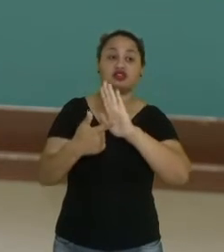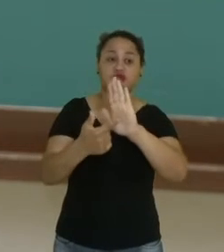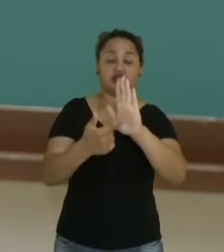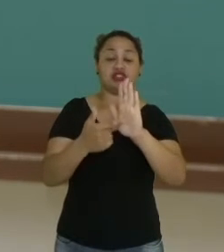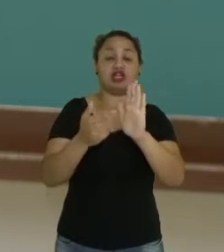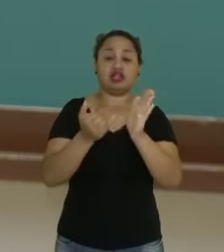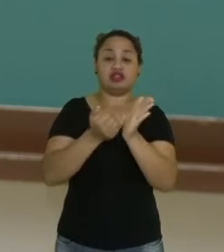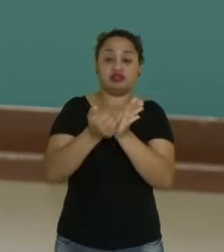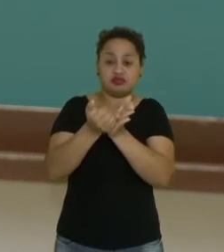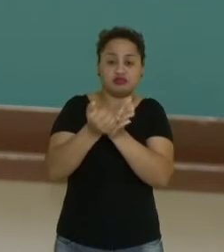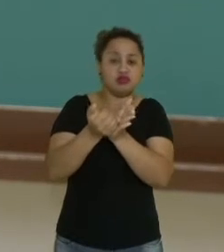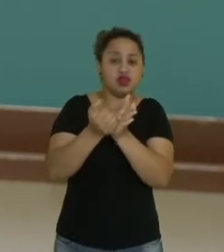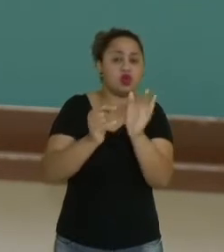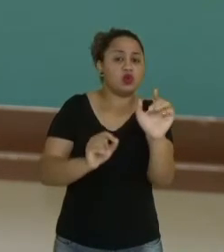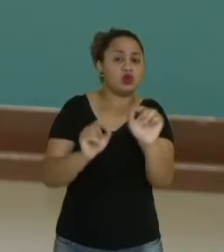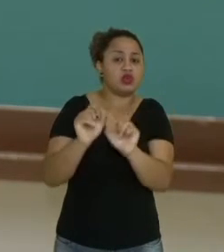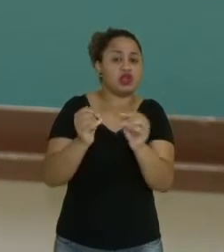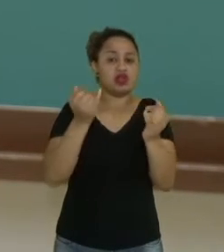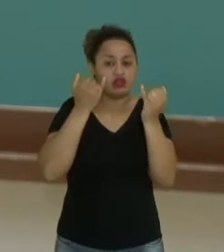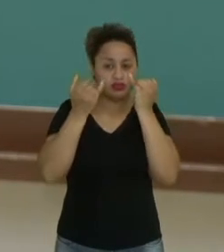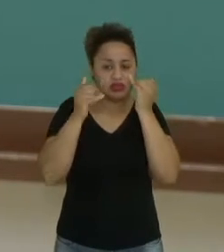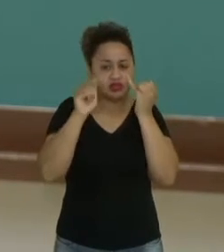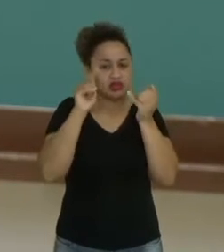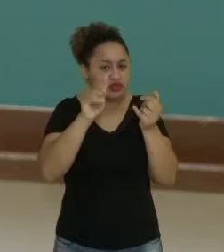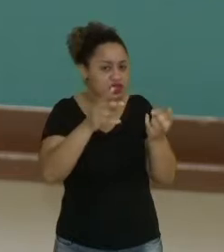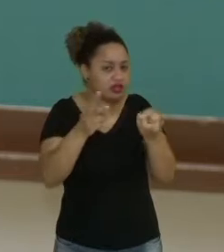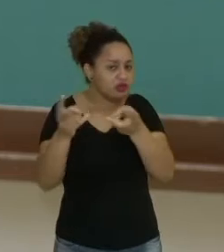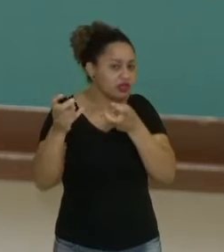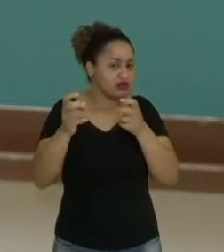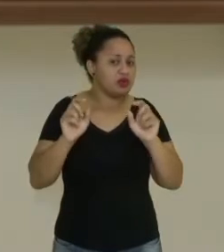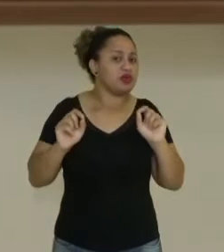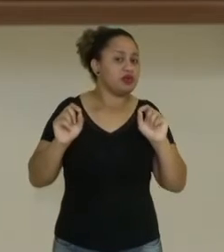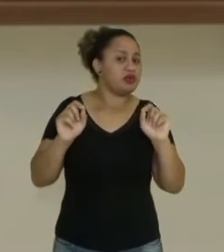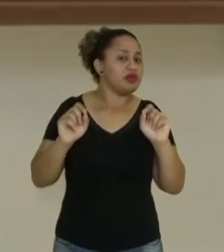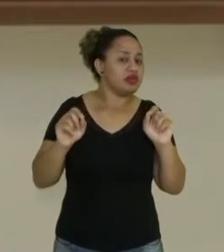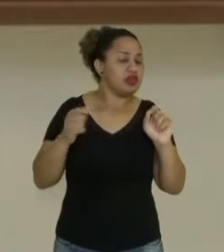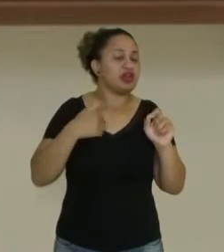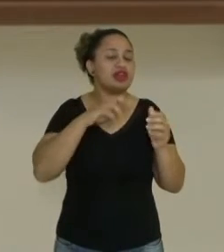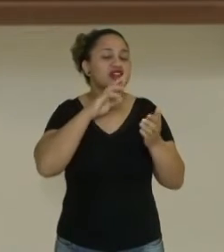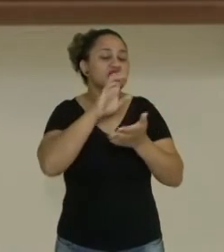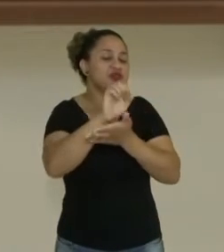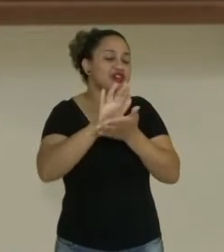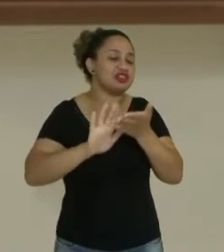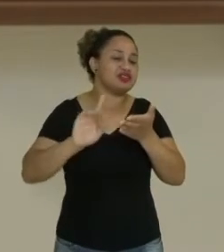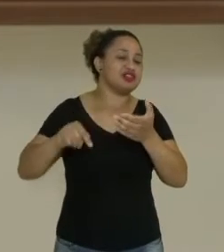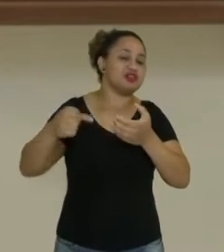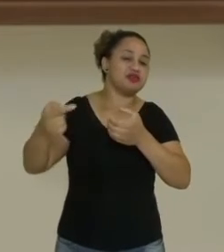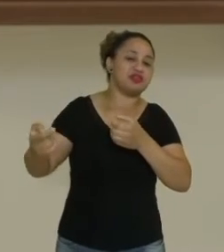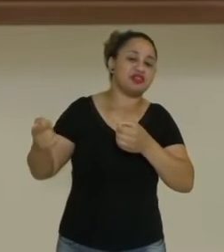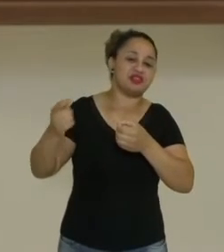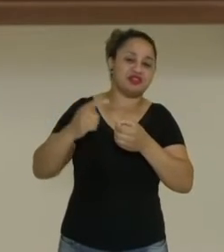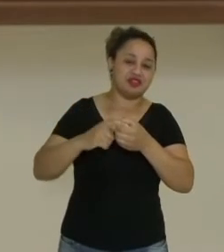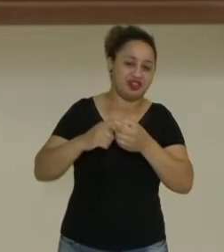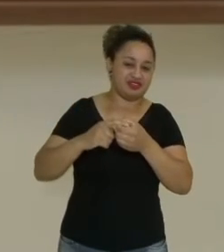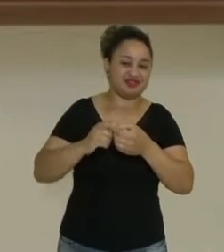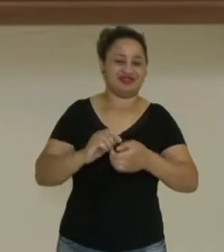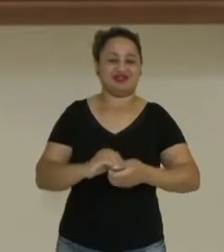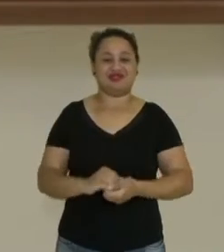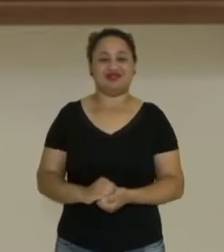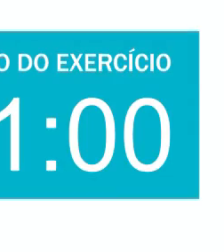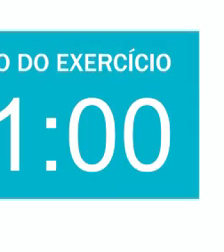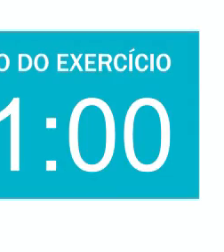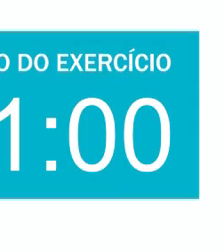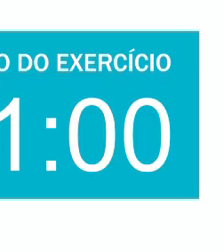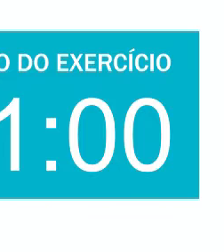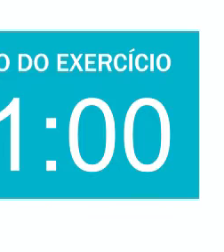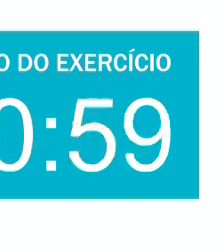no parágrafo introdutório? Você consegue perceber? Faz aí que eu te aguardo aqui, é rapidinho.